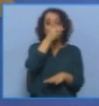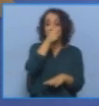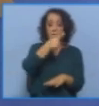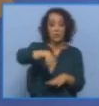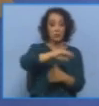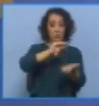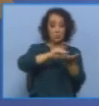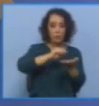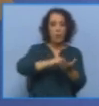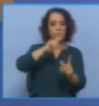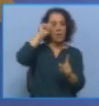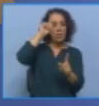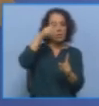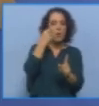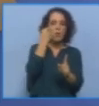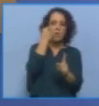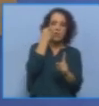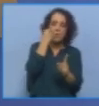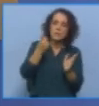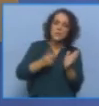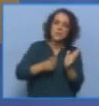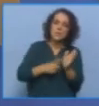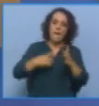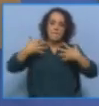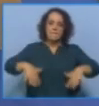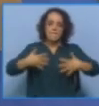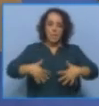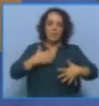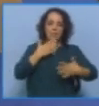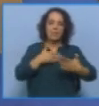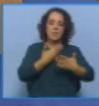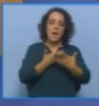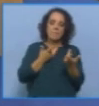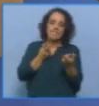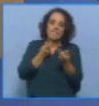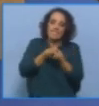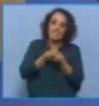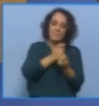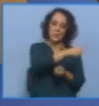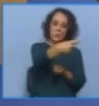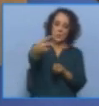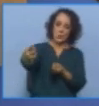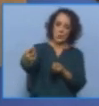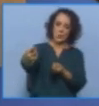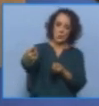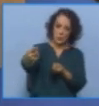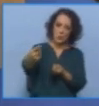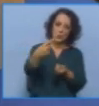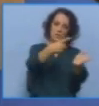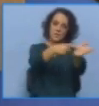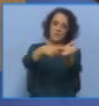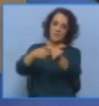passar necessidade, que acabam por ser capazes de se compenetrar e empatizar mais com os outros que também têm